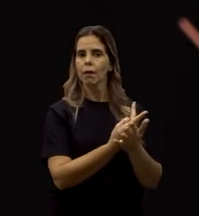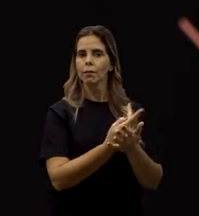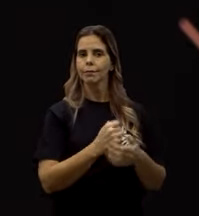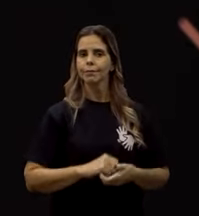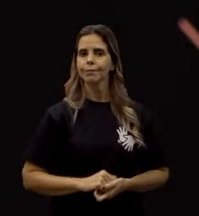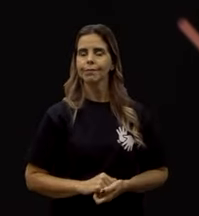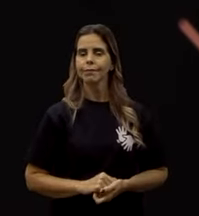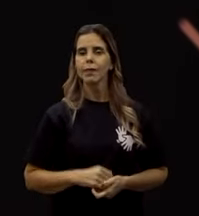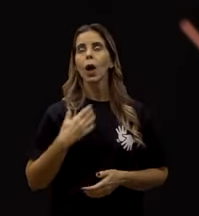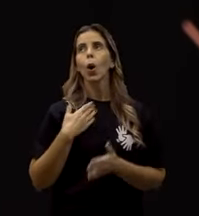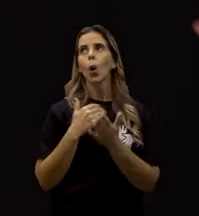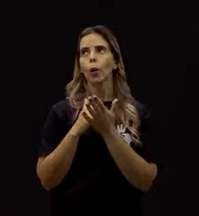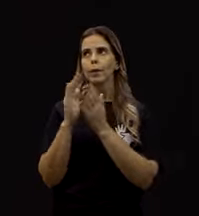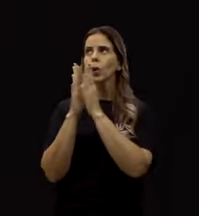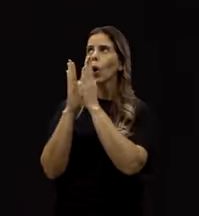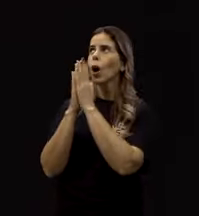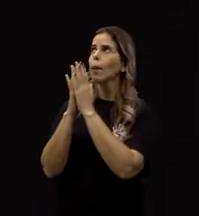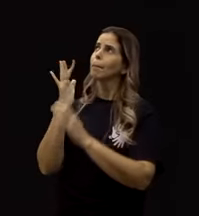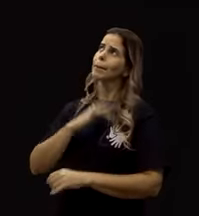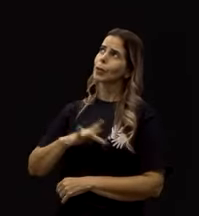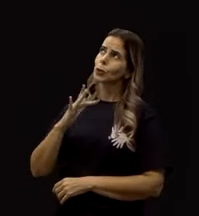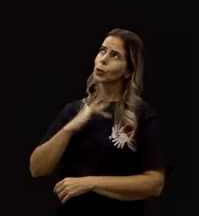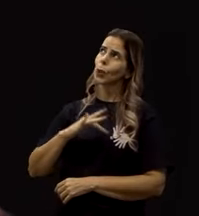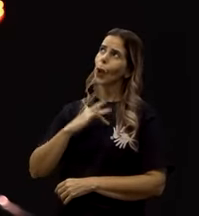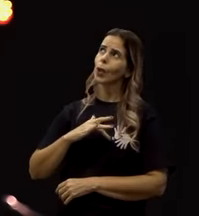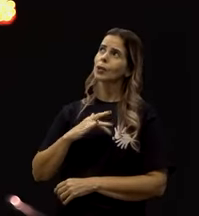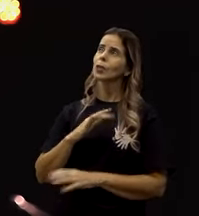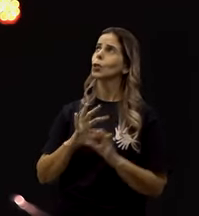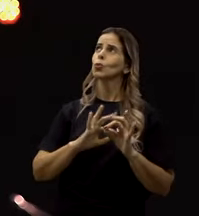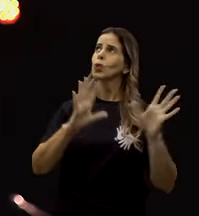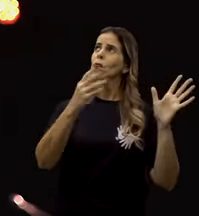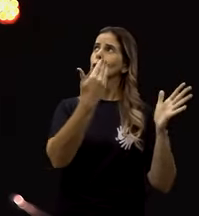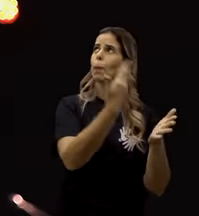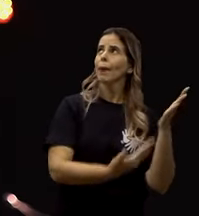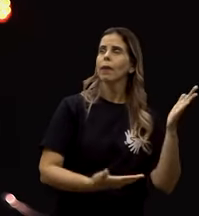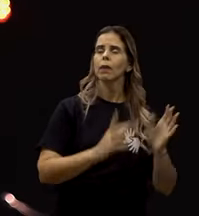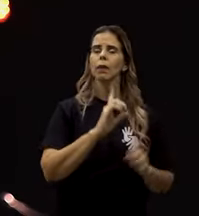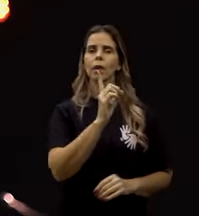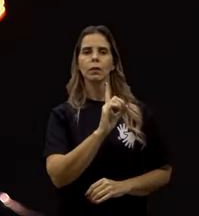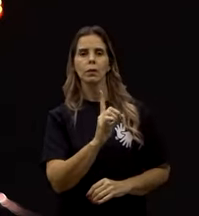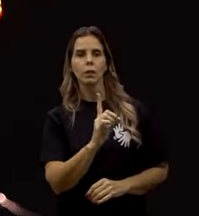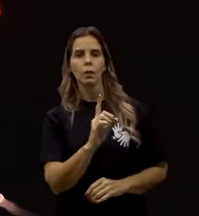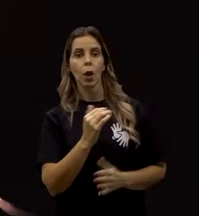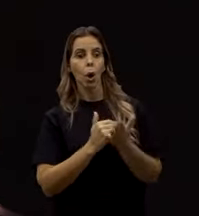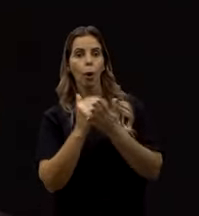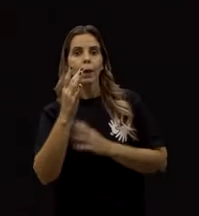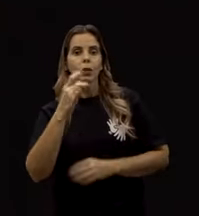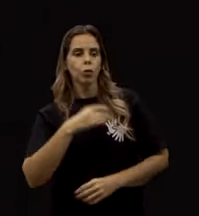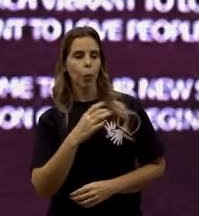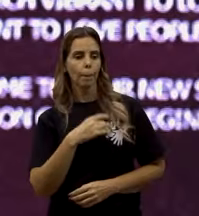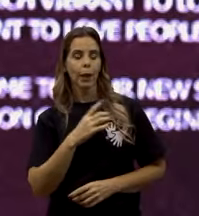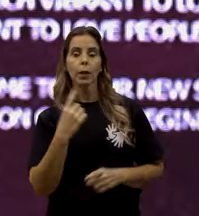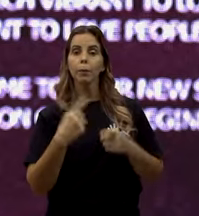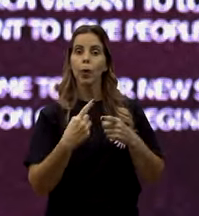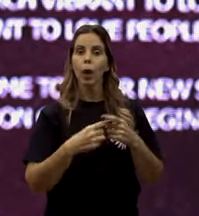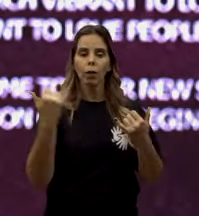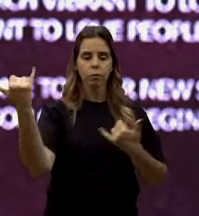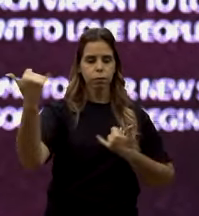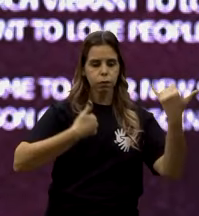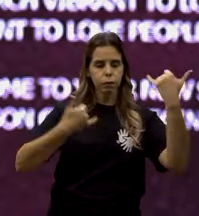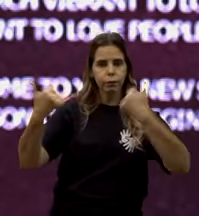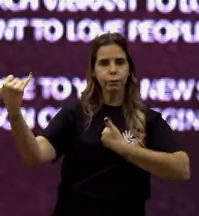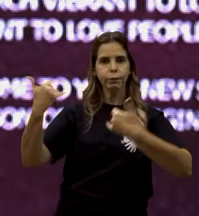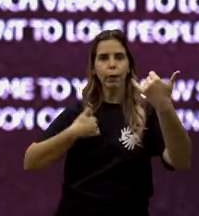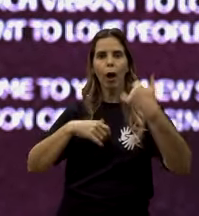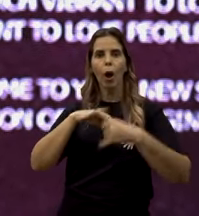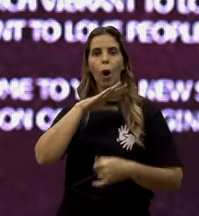aí começa a Orar Senhor tem misericórdia senhor não deixa eu perder Senhor ai meu Deus eu começo a ficar com medo porque tá cercado de tanta notícia ruim é o contrário irmão